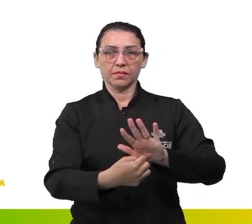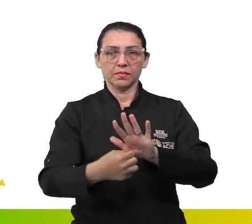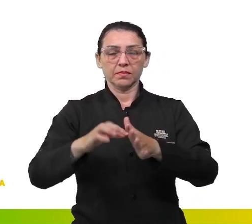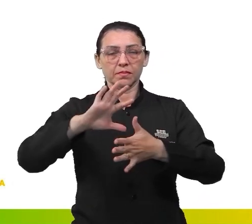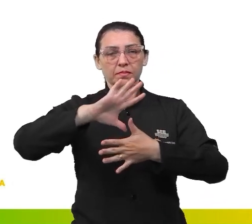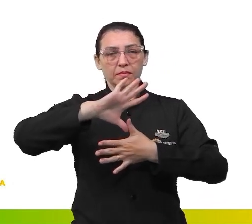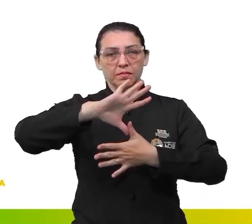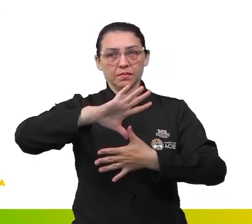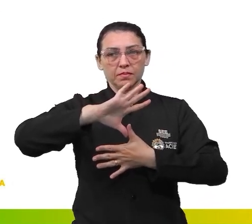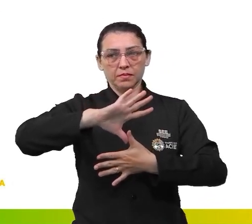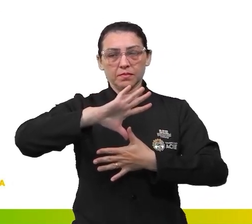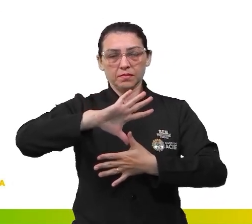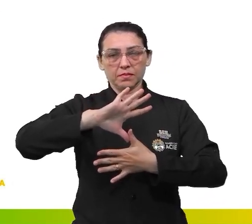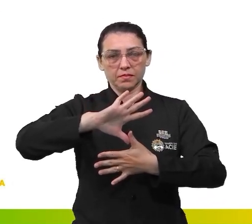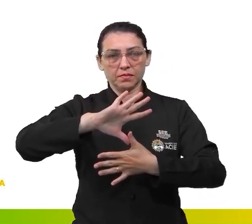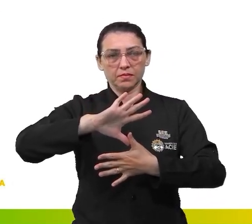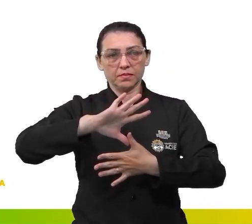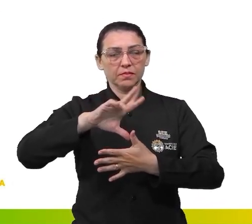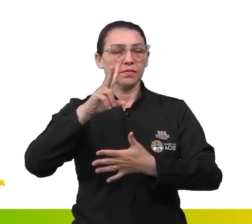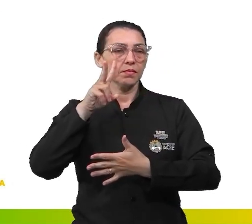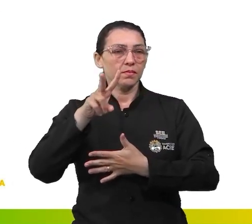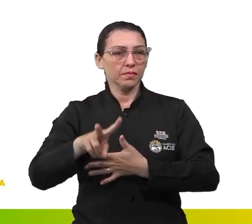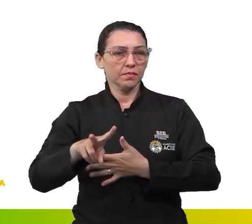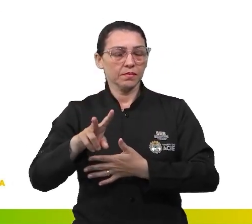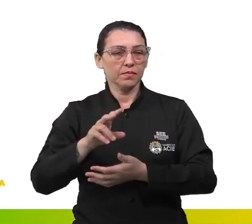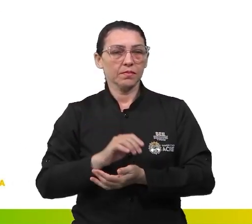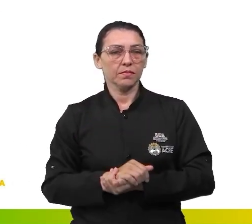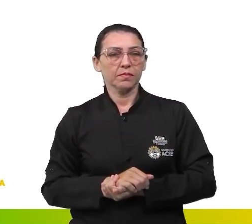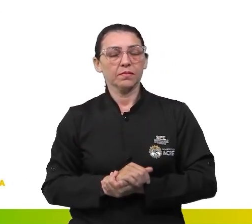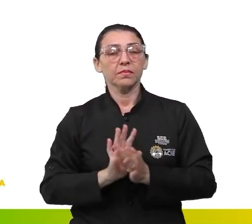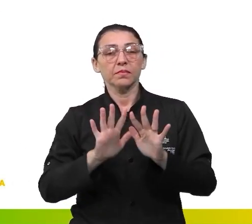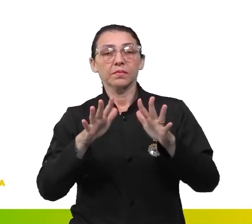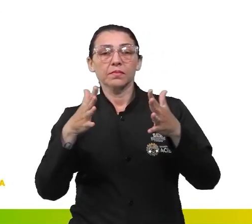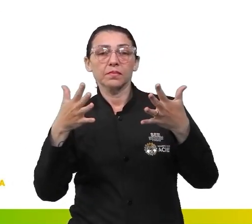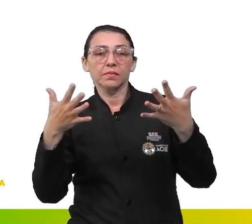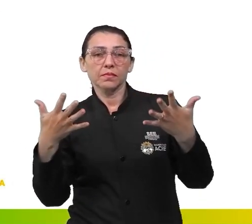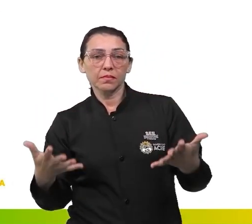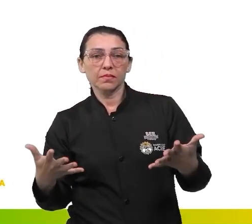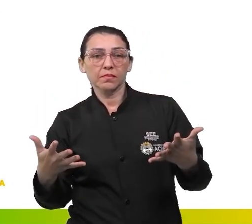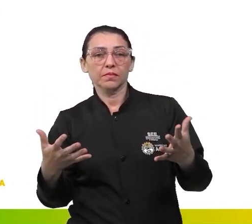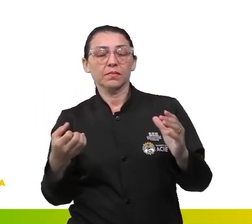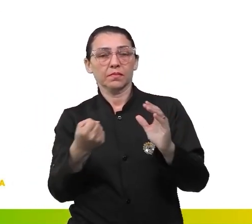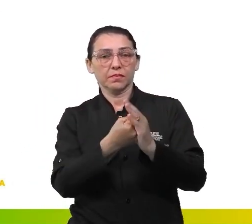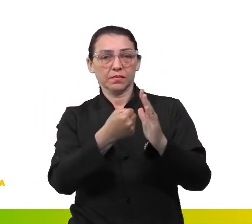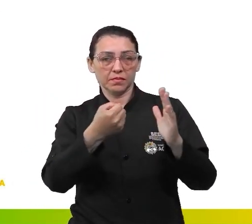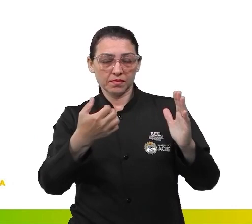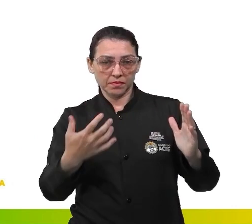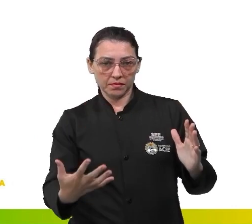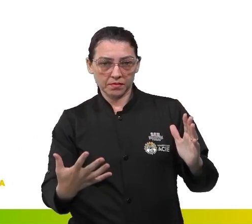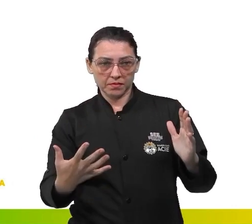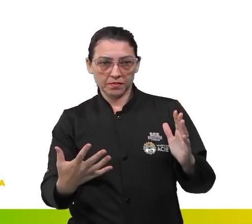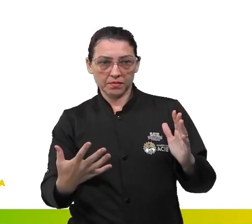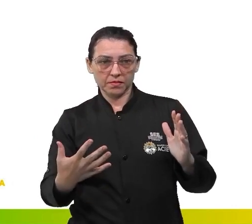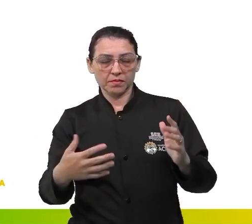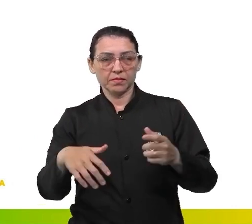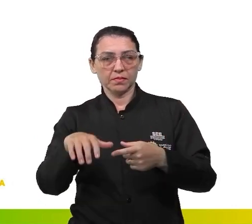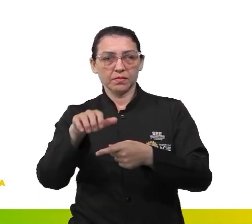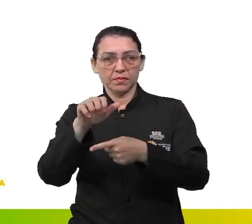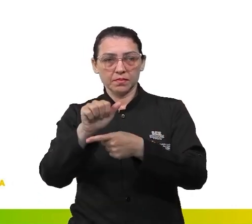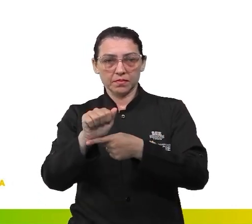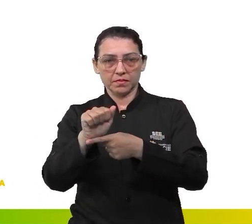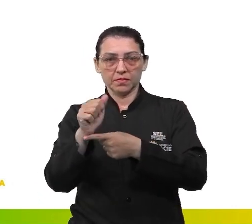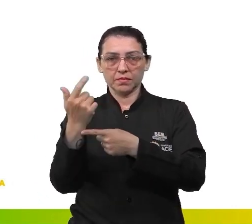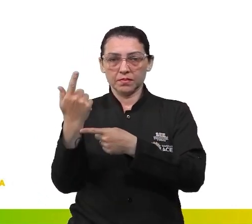mapa, nesse mapa que a gente acabou de ver, quais aspectos são considerados? Opção A,